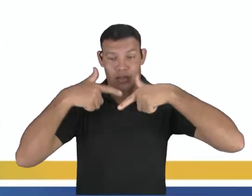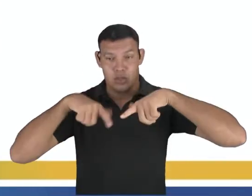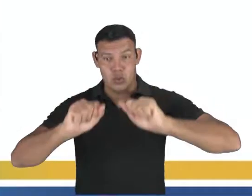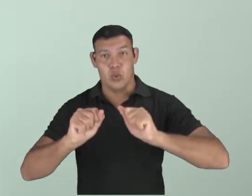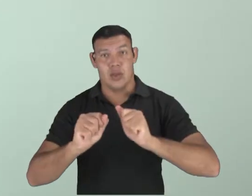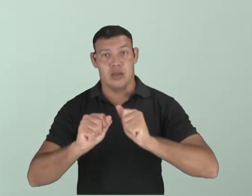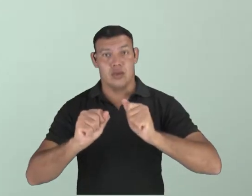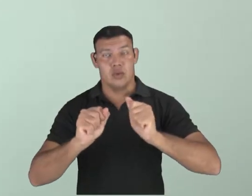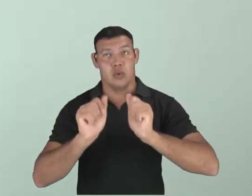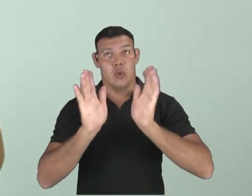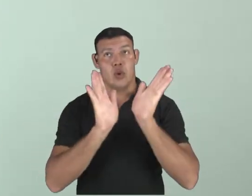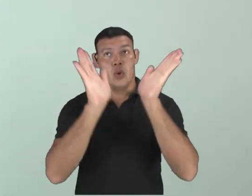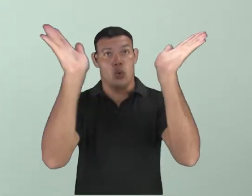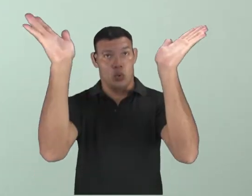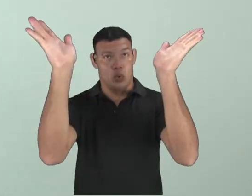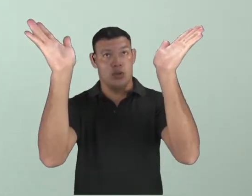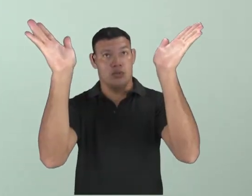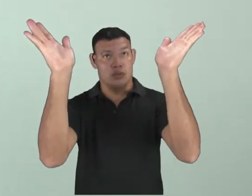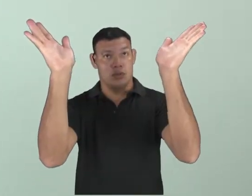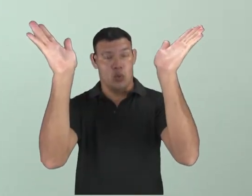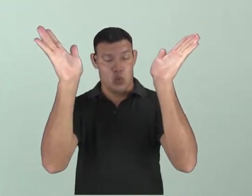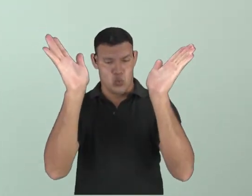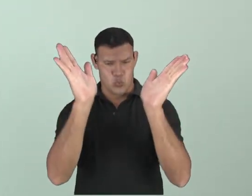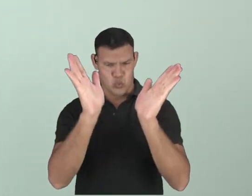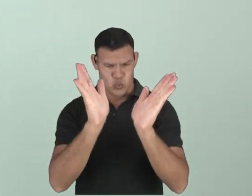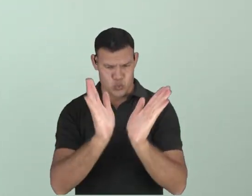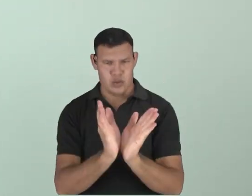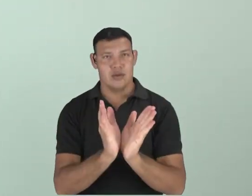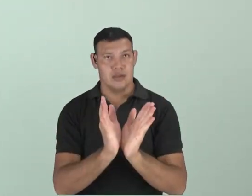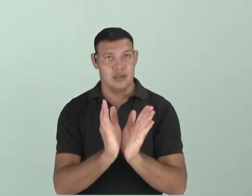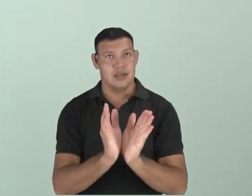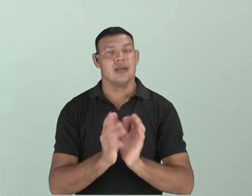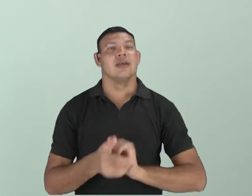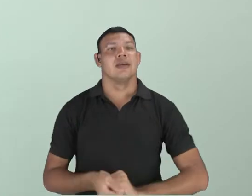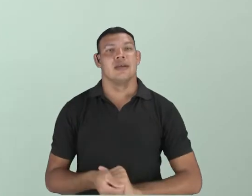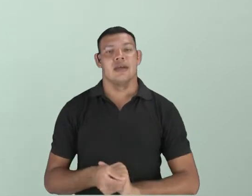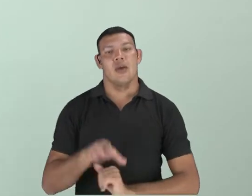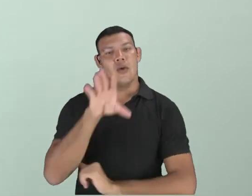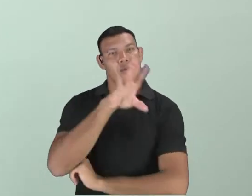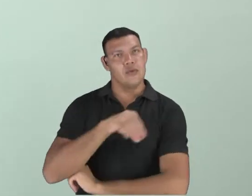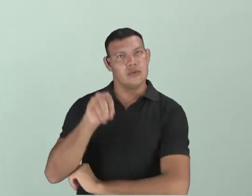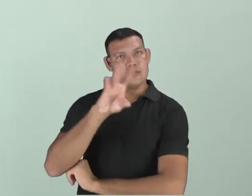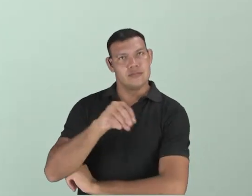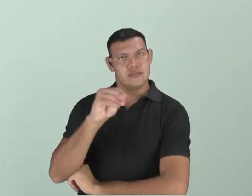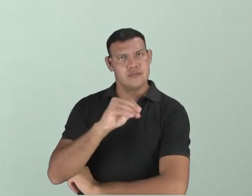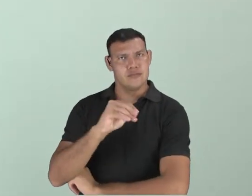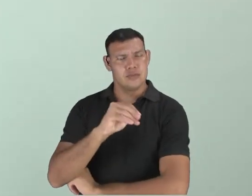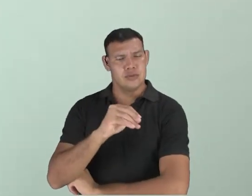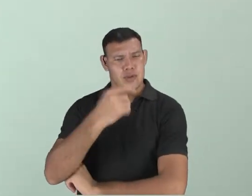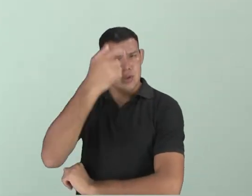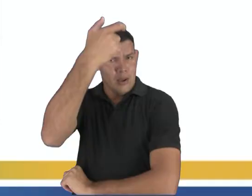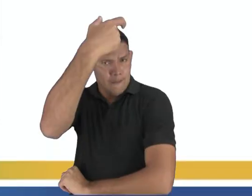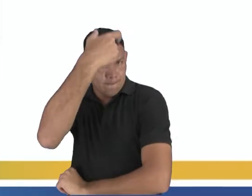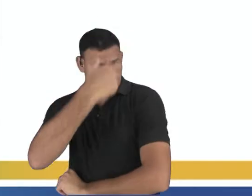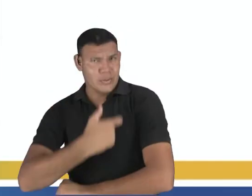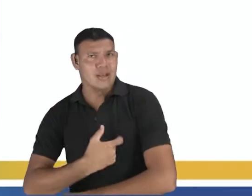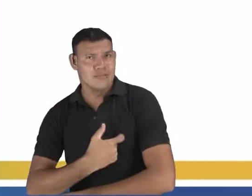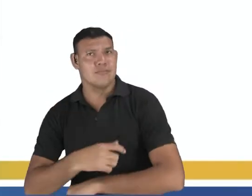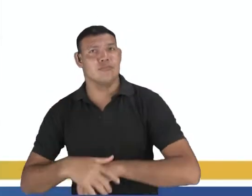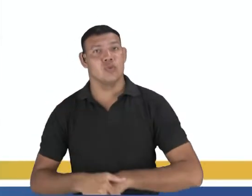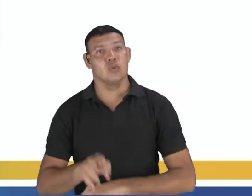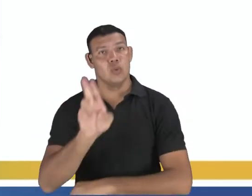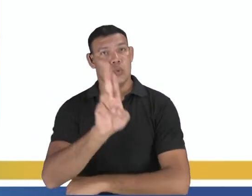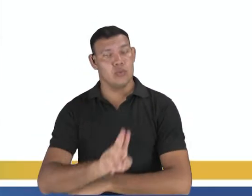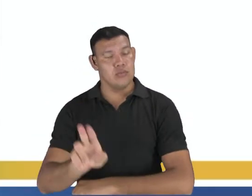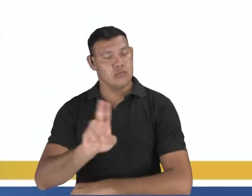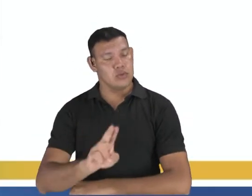língua. E nós temos a fala, que é a forma pessoal de expressão de cada indivíduo. Ou seja, como você faz uso dessa